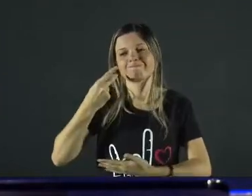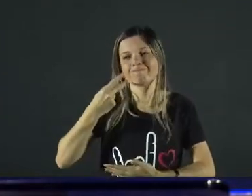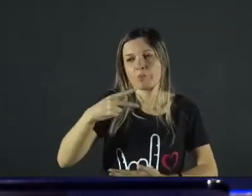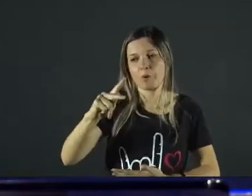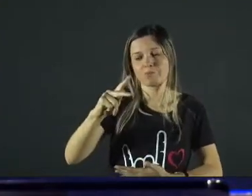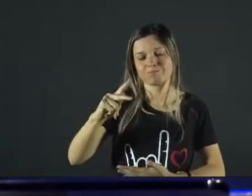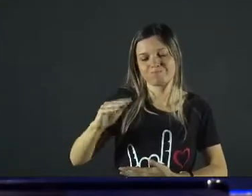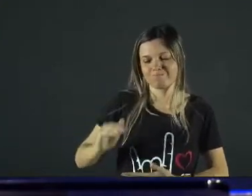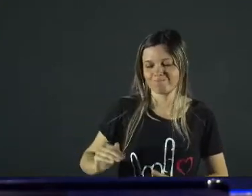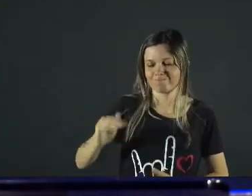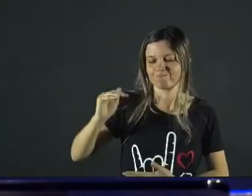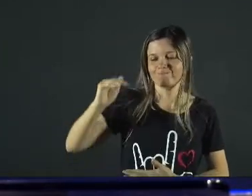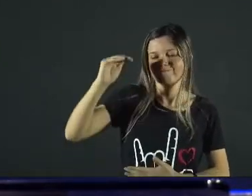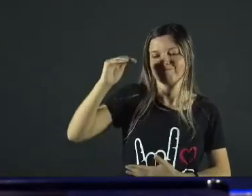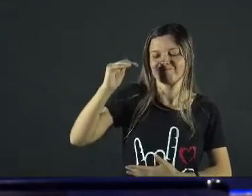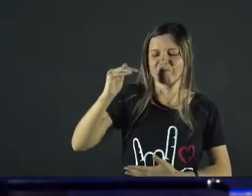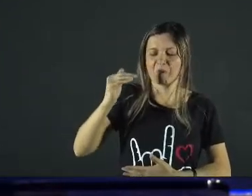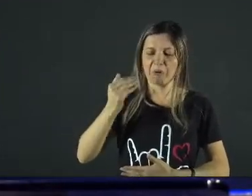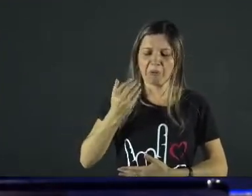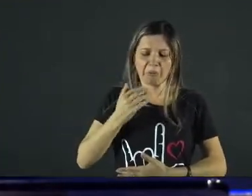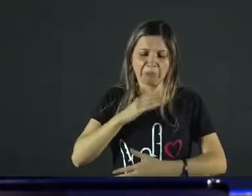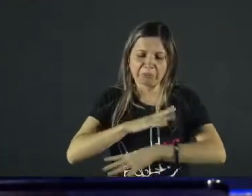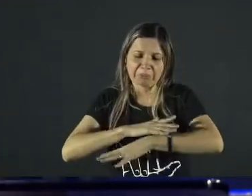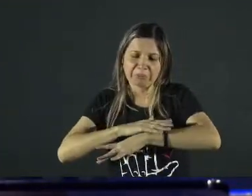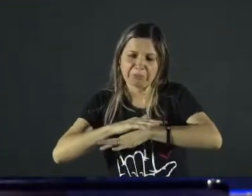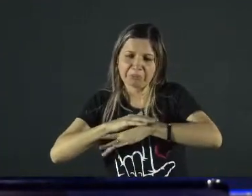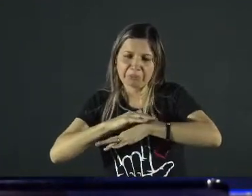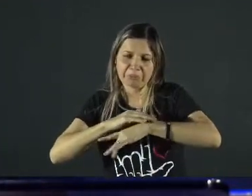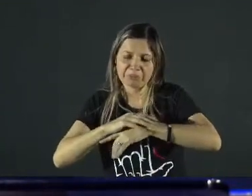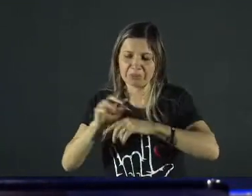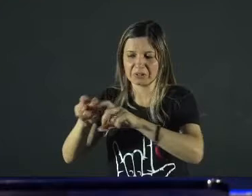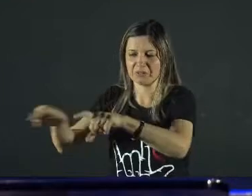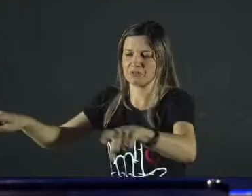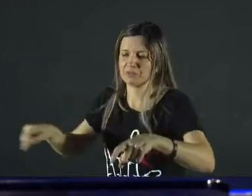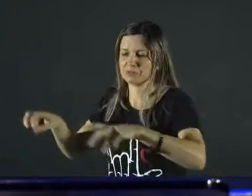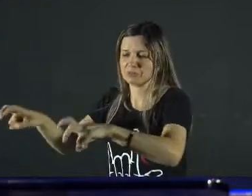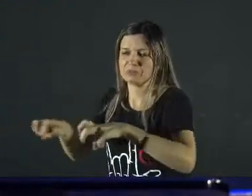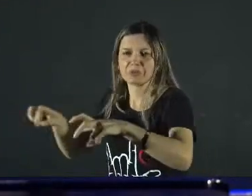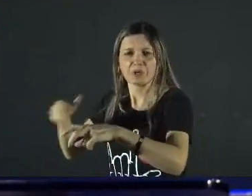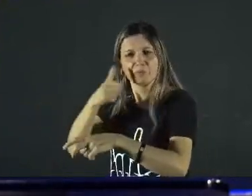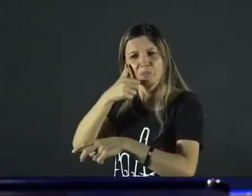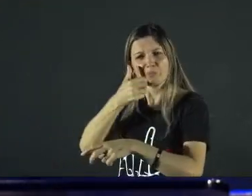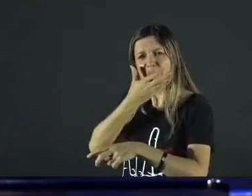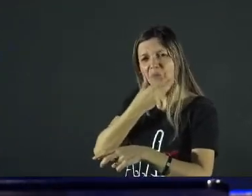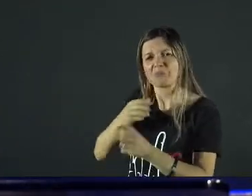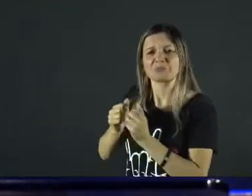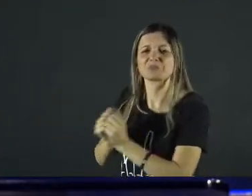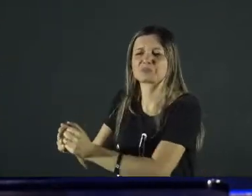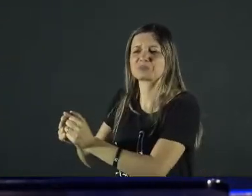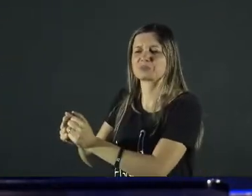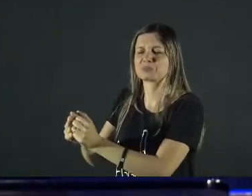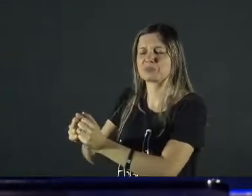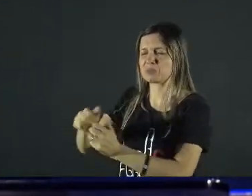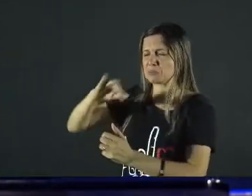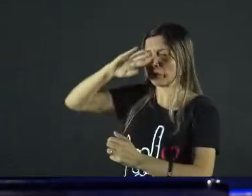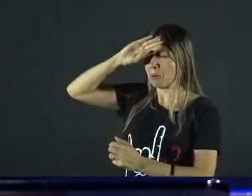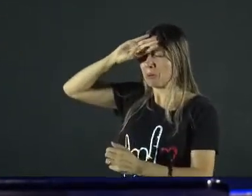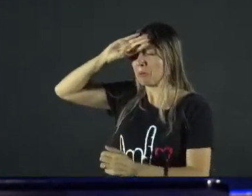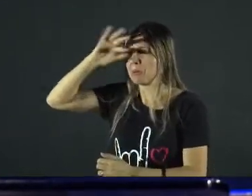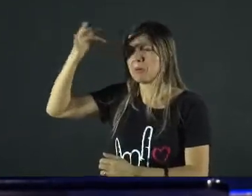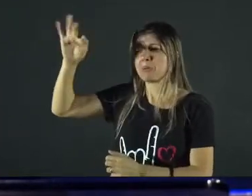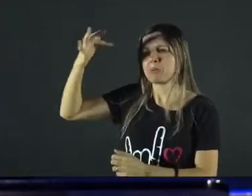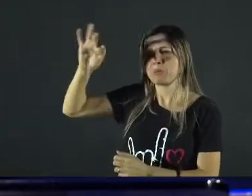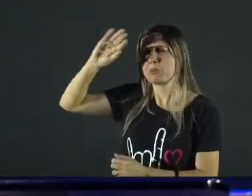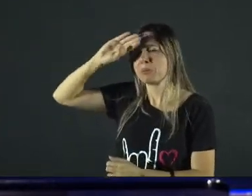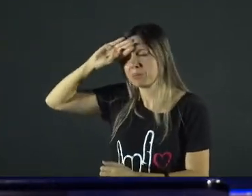aquele garoto, um dia ele adoeceu, ele estava no campo com o seu pai, e ele se queixou de dores na cabeça. O